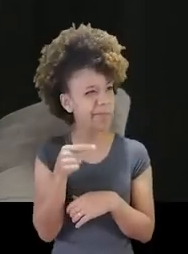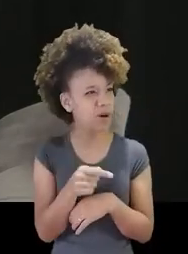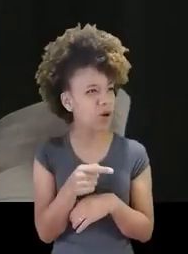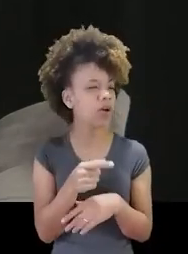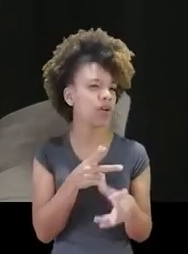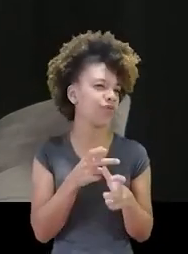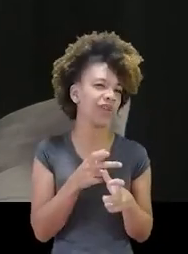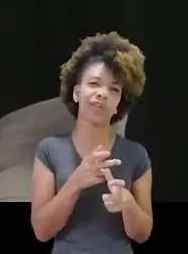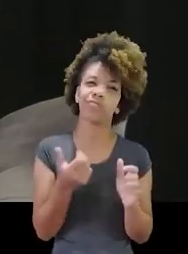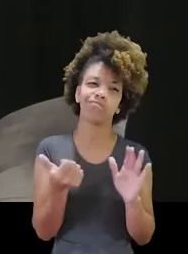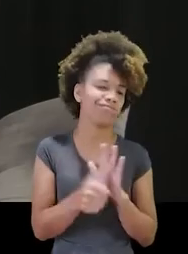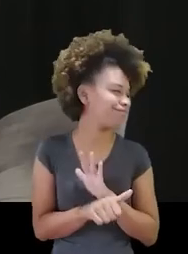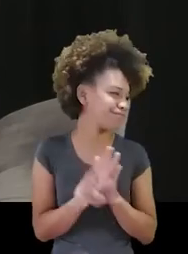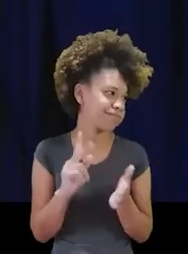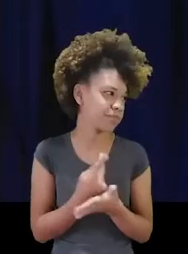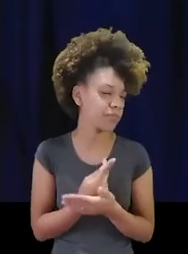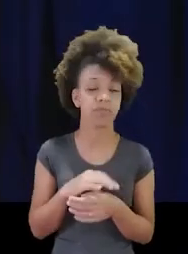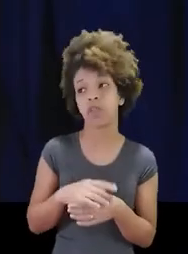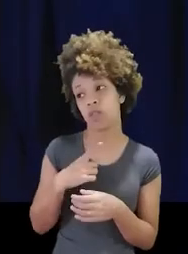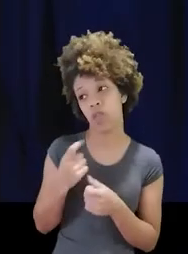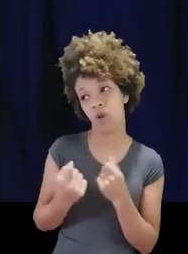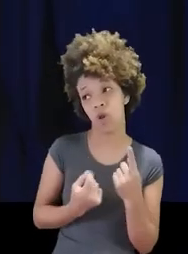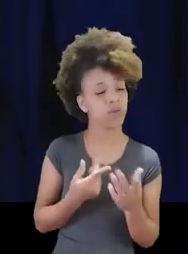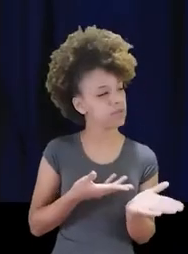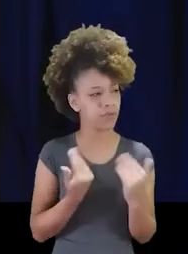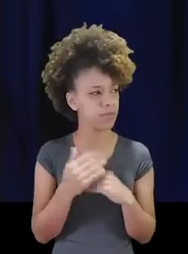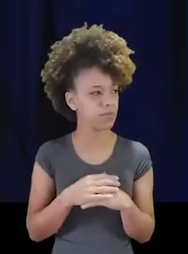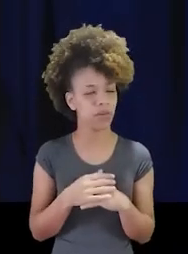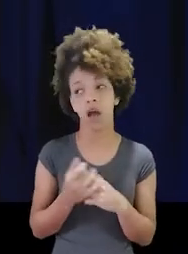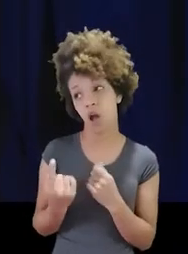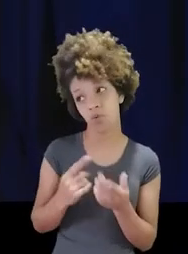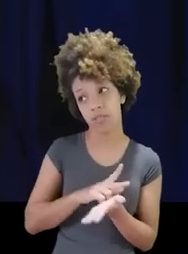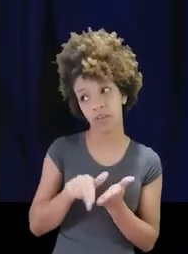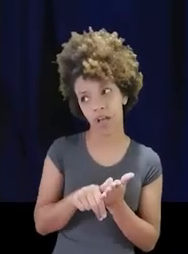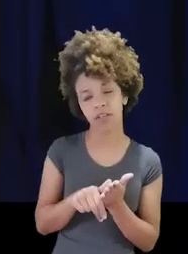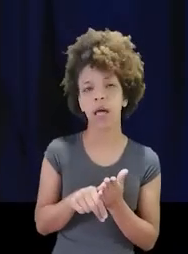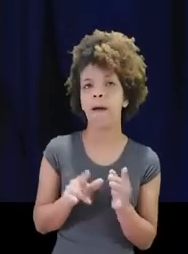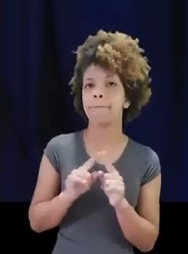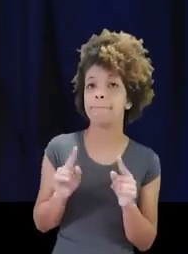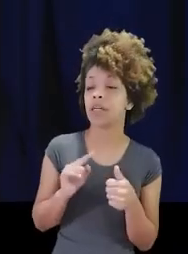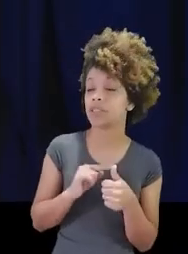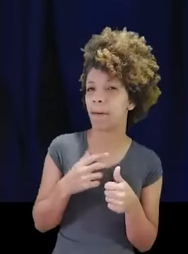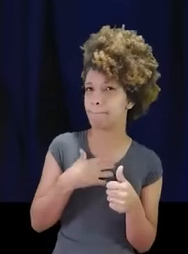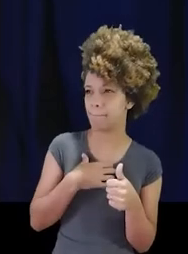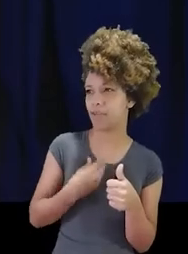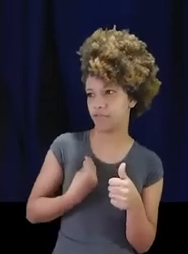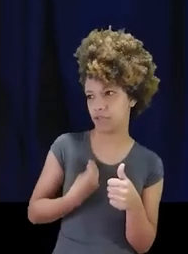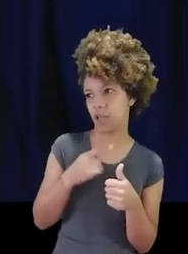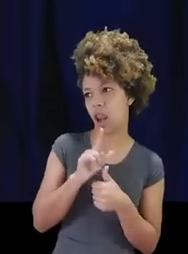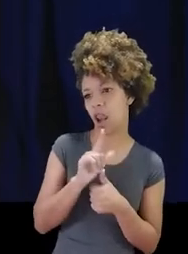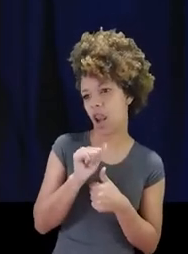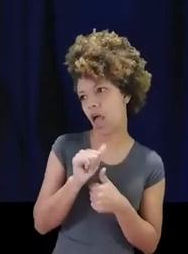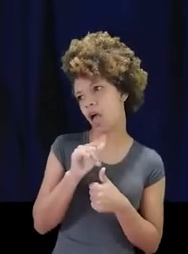a melhor coisa que eu vi que não deu certo eu tenho algumas né Vamos embora algumas muitas mas assim uma que marcou a minha vida